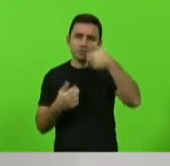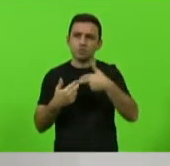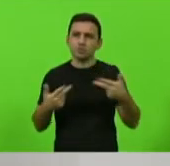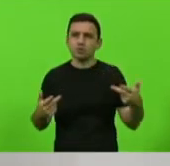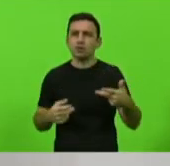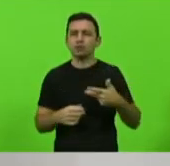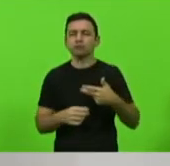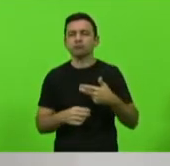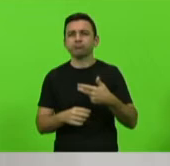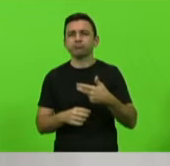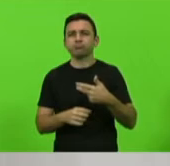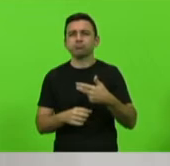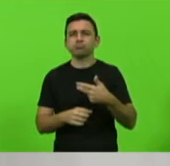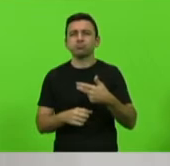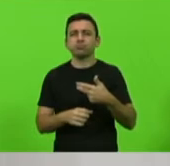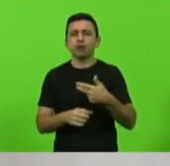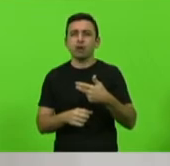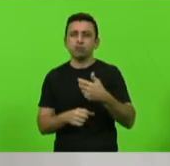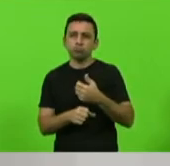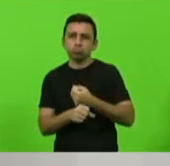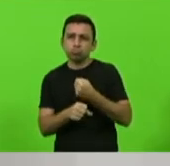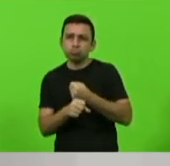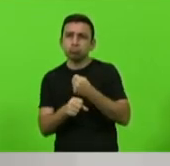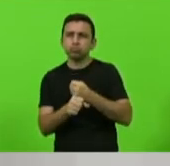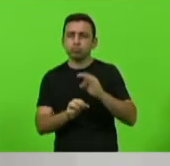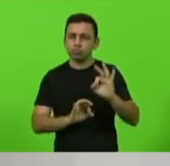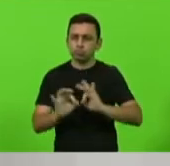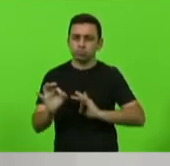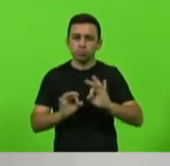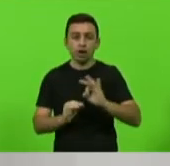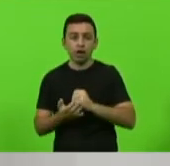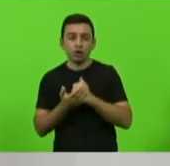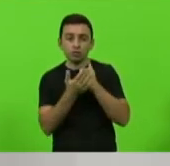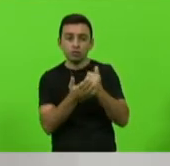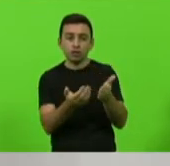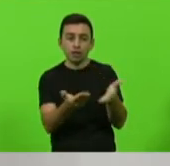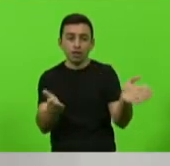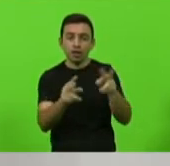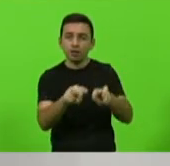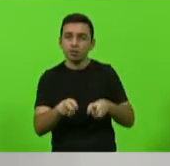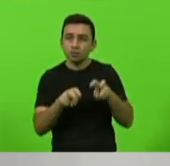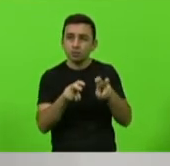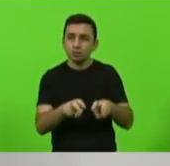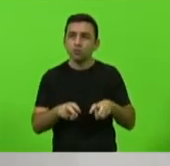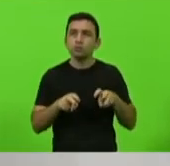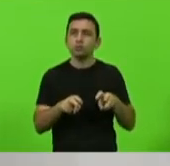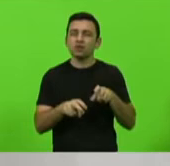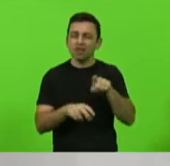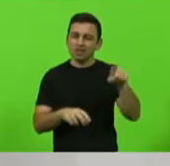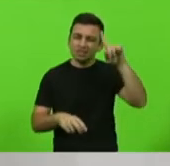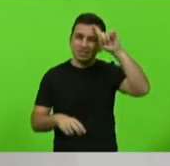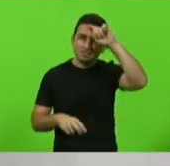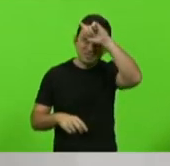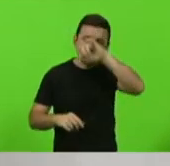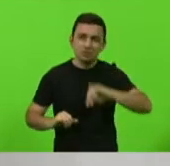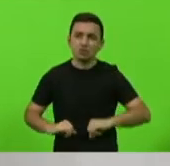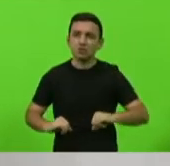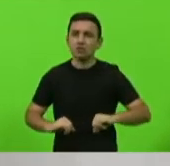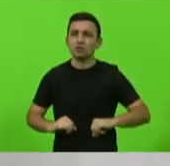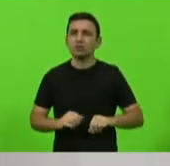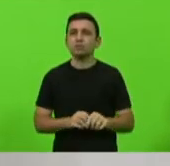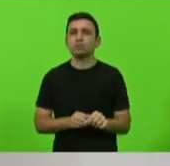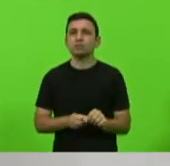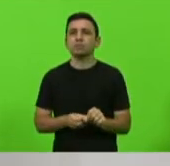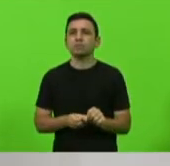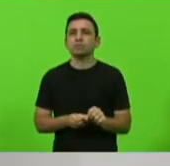em função do trabalho desse agricultor que está lá na ponta, passando dificuldade. Quer falar? Quero.